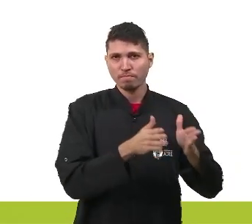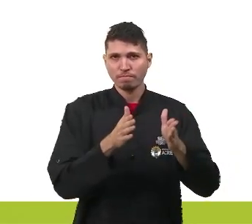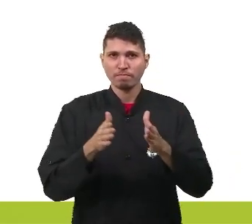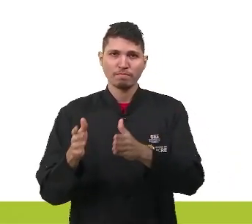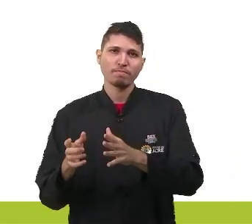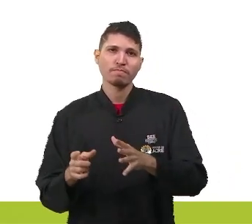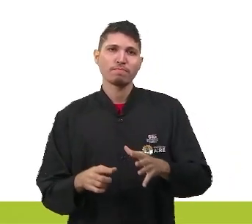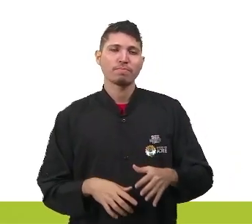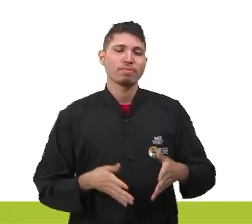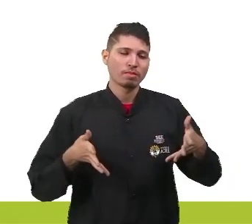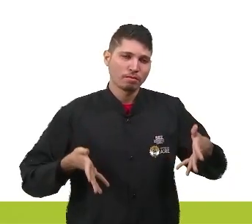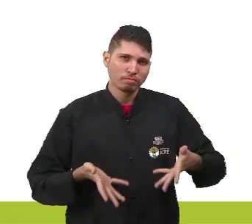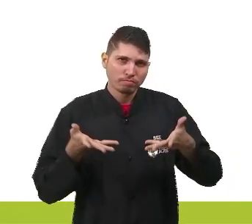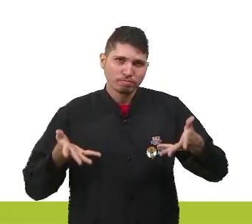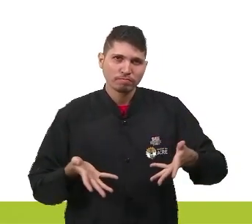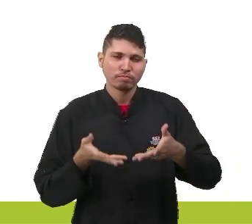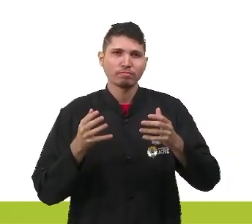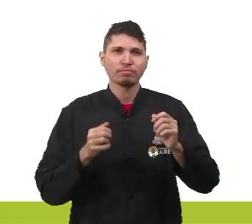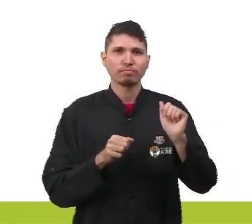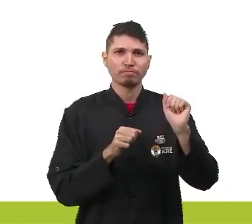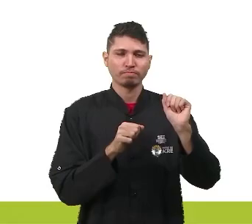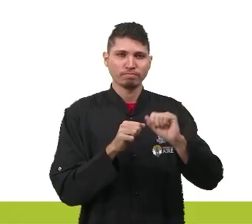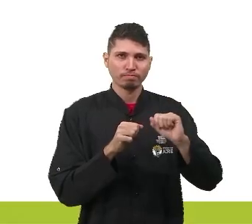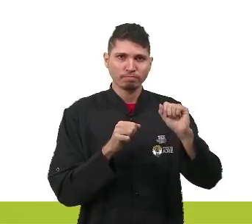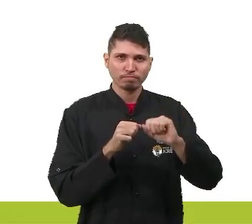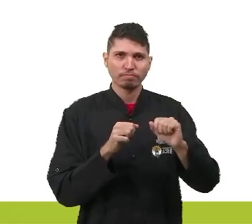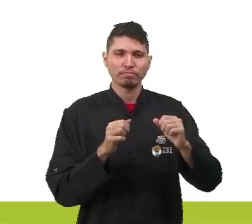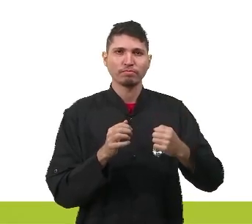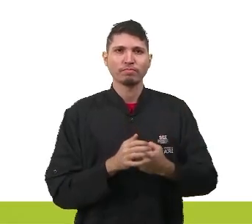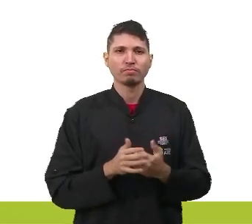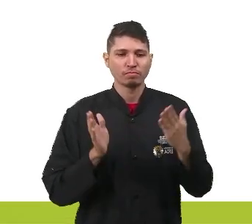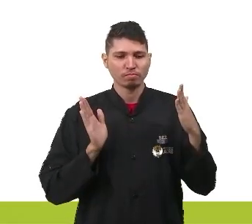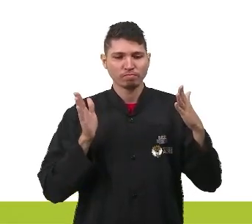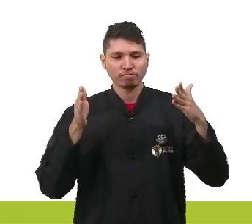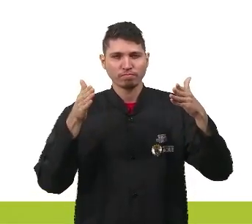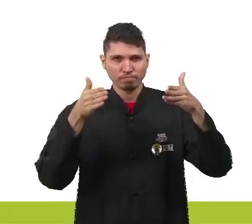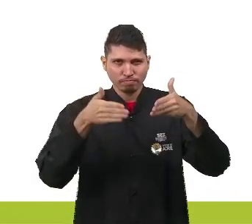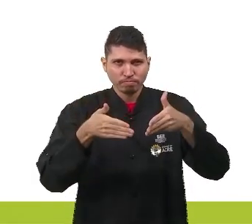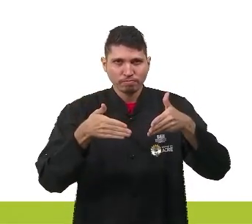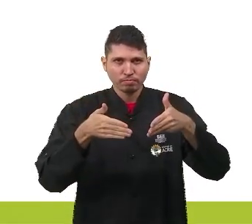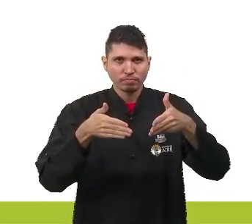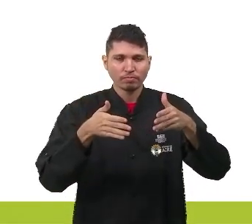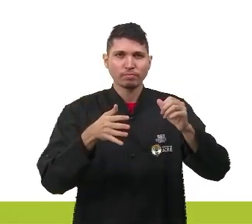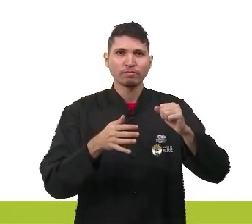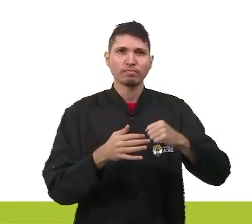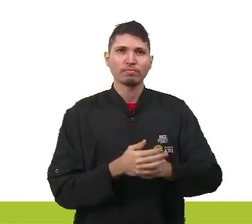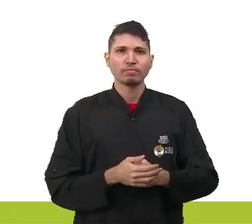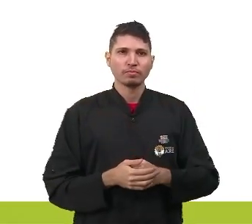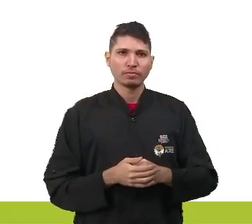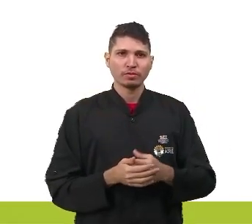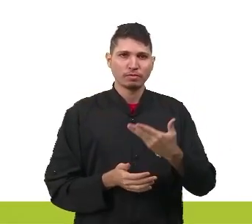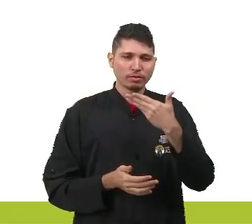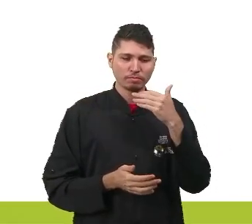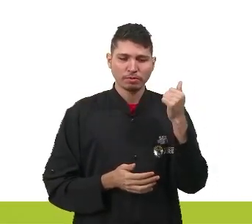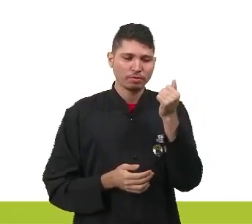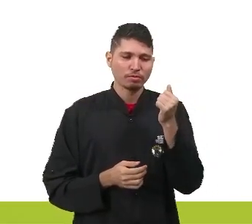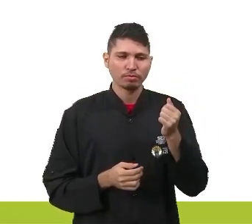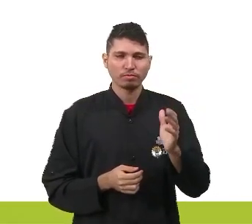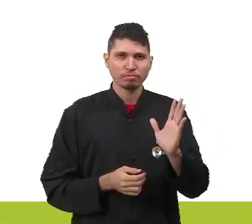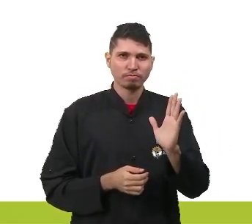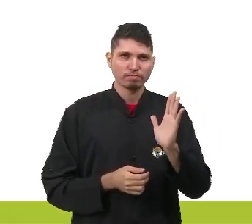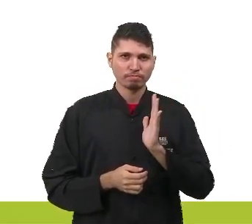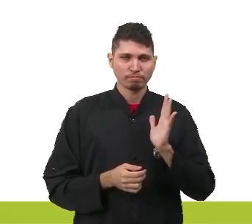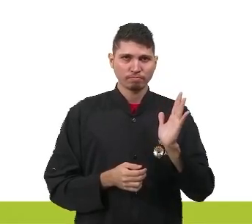mais voltada para produtos, para desenvolvimento de um produto final que gerasse mais lucro, que seria as